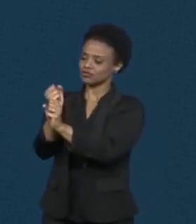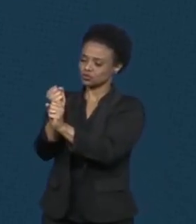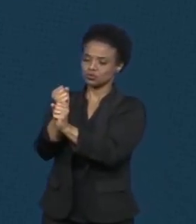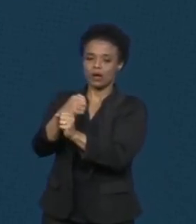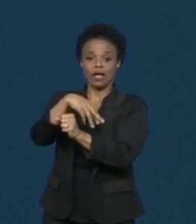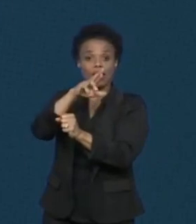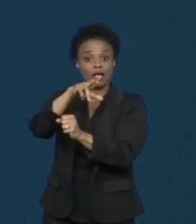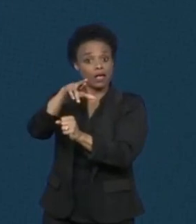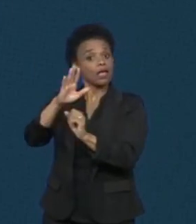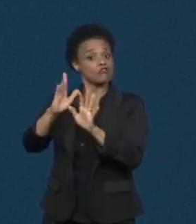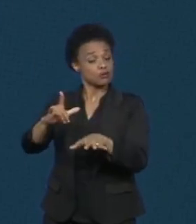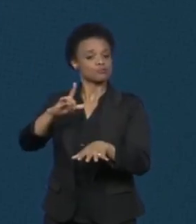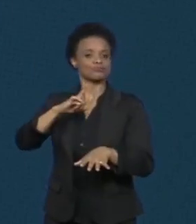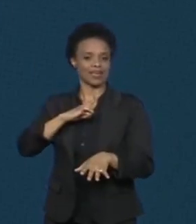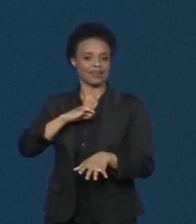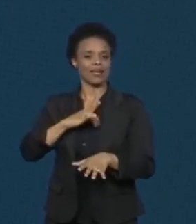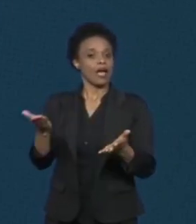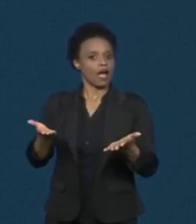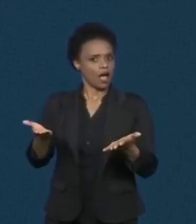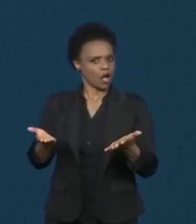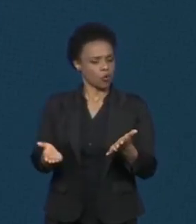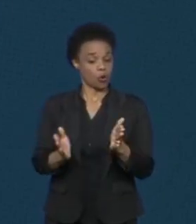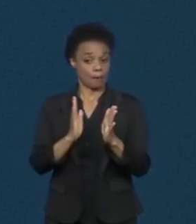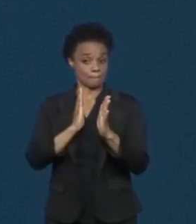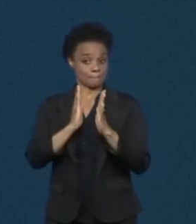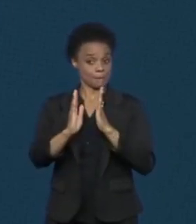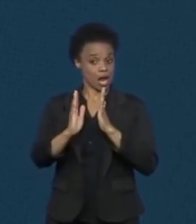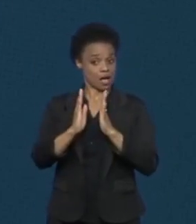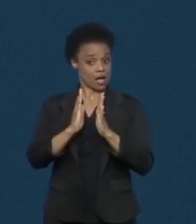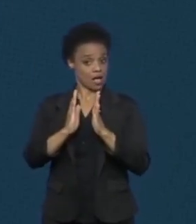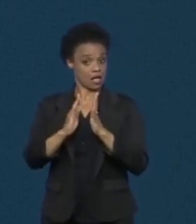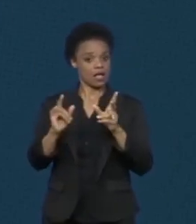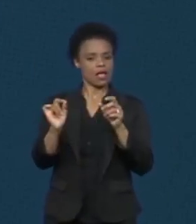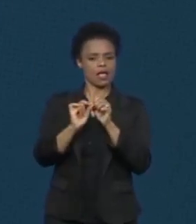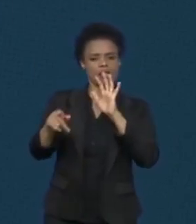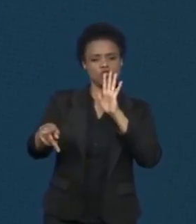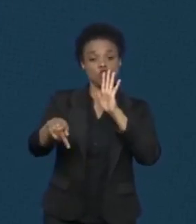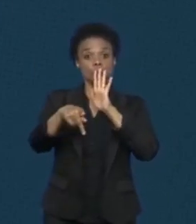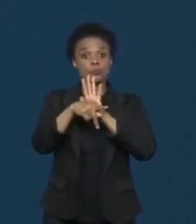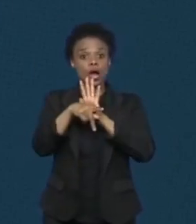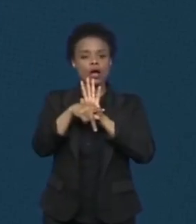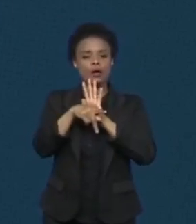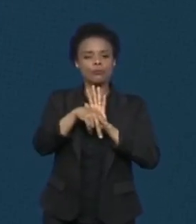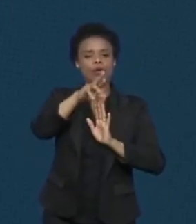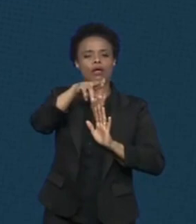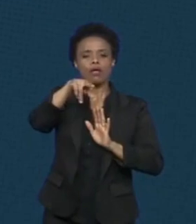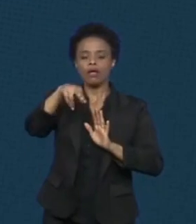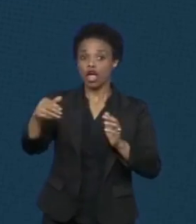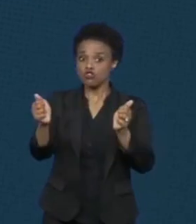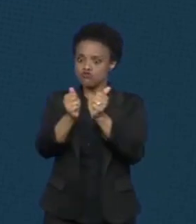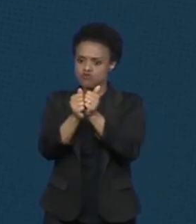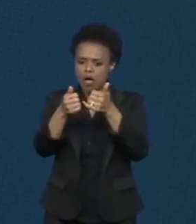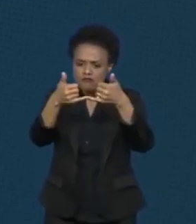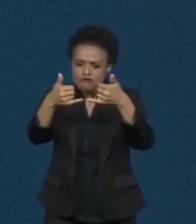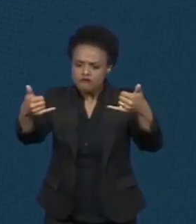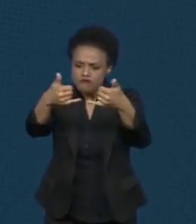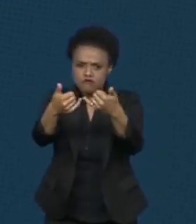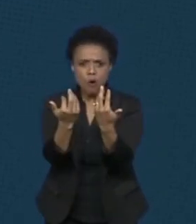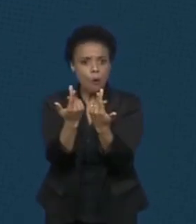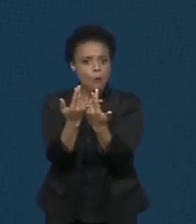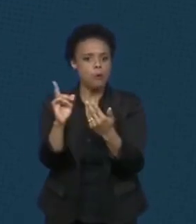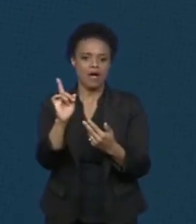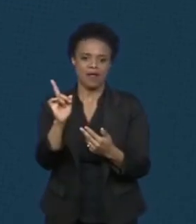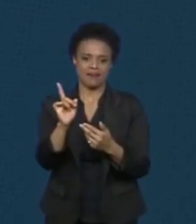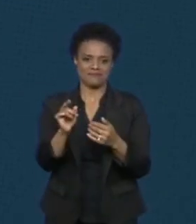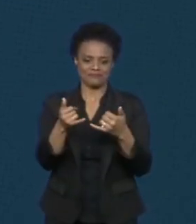compõem. Já a associação em paralelo é constituída por resistores que não compartilham o mesmo fio. Há uma bifurcação